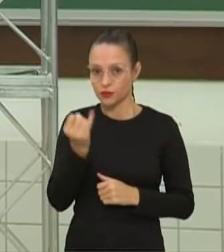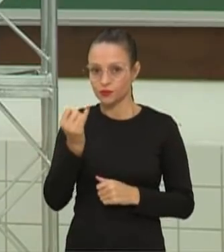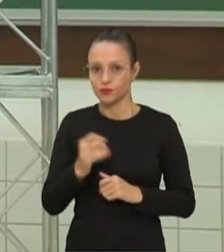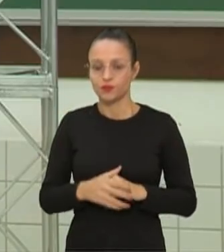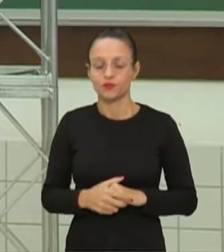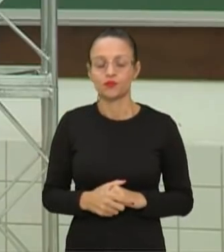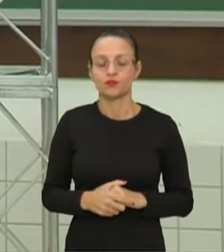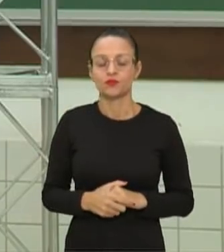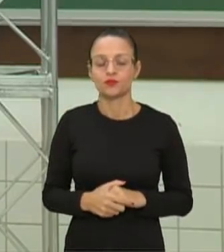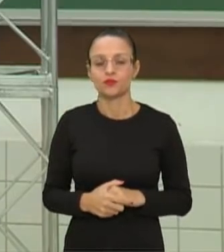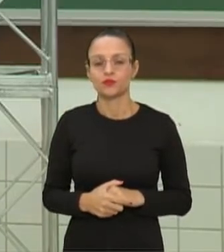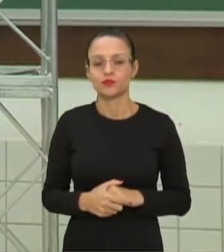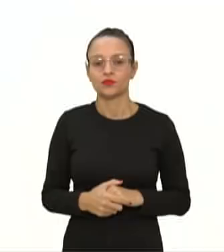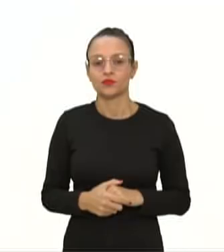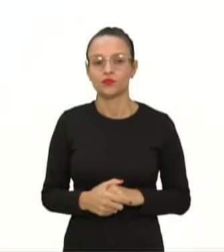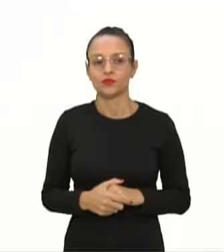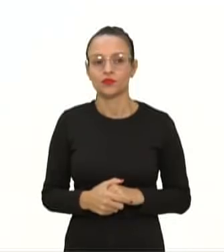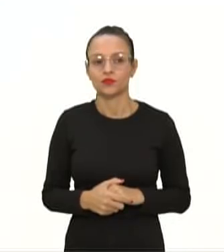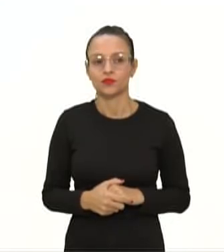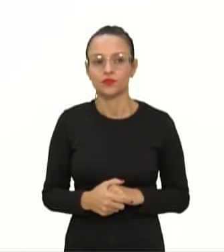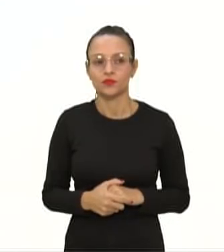isso.